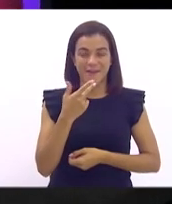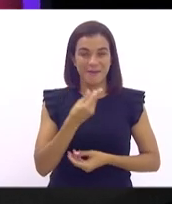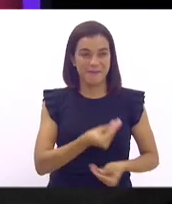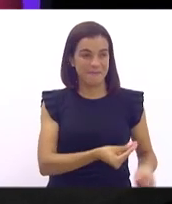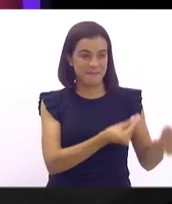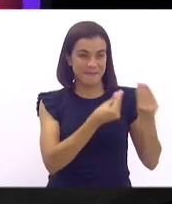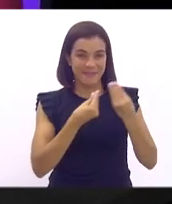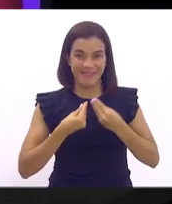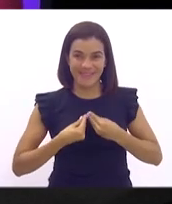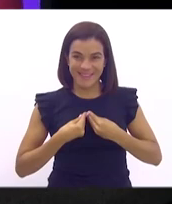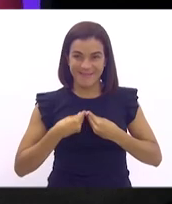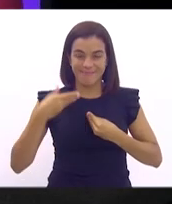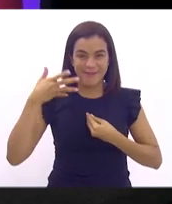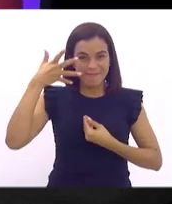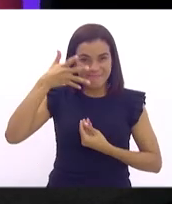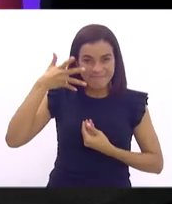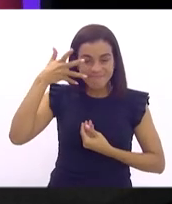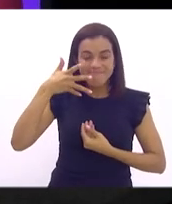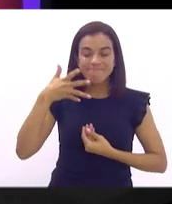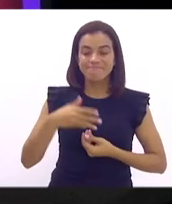eu comentasse, né?